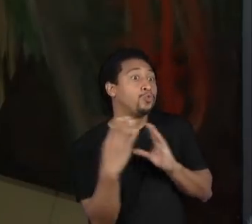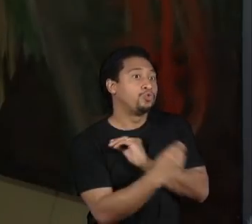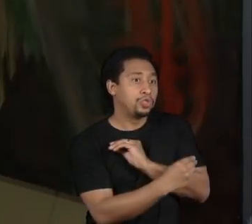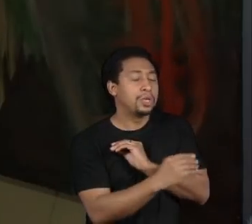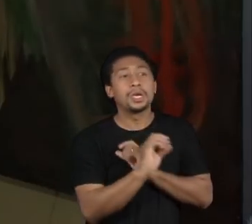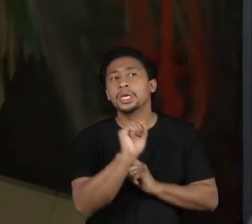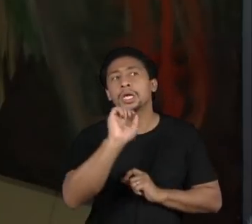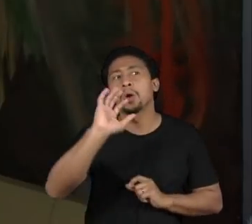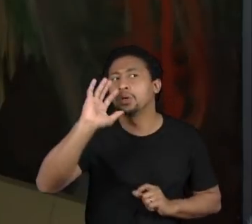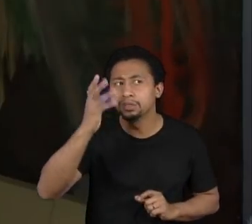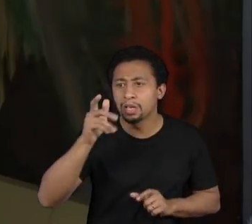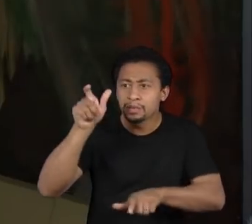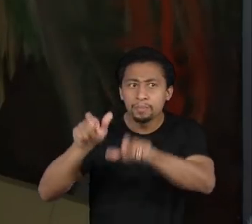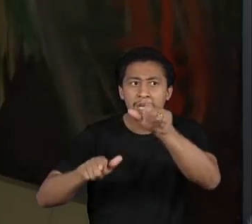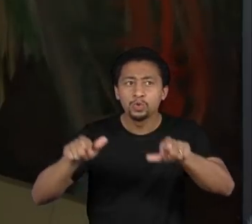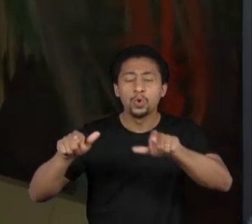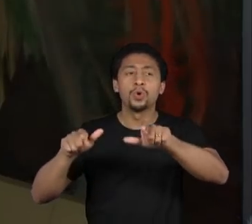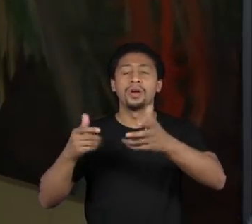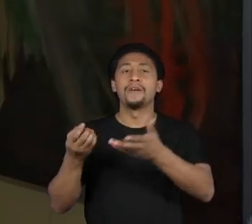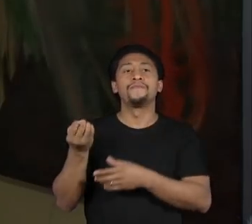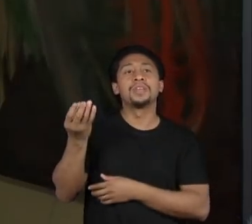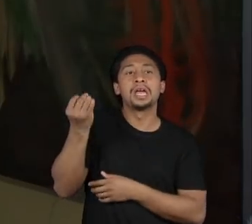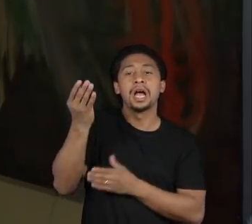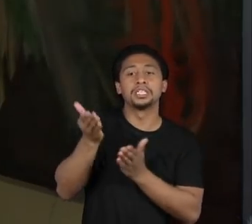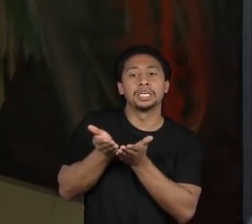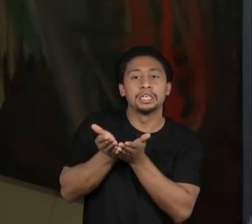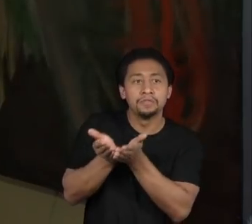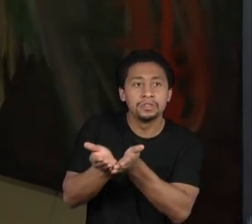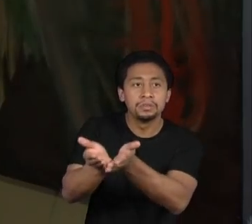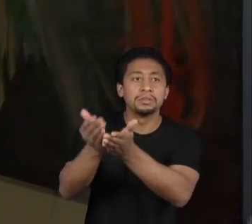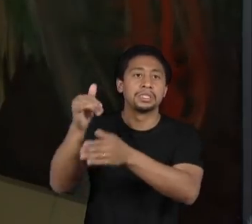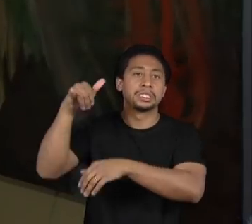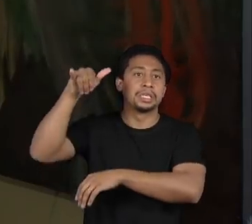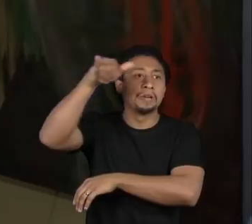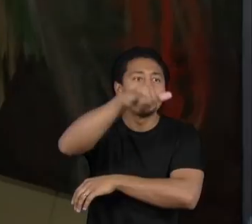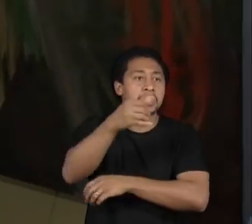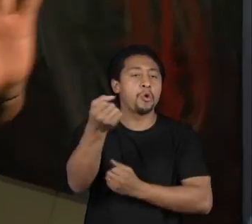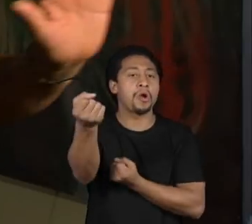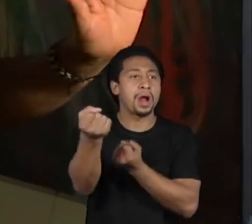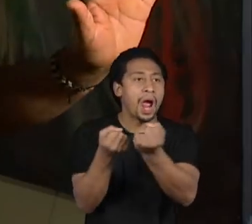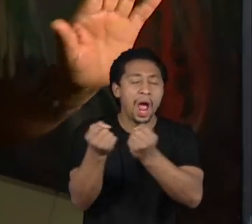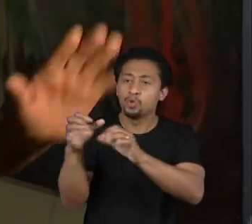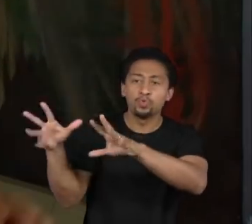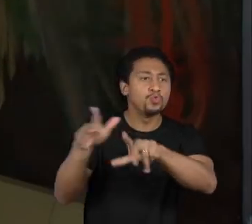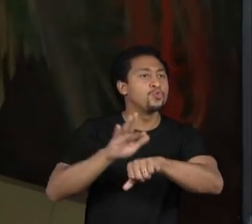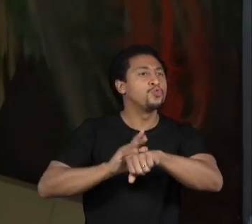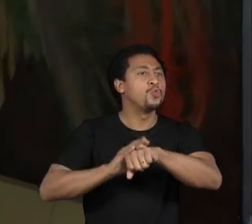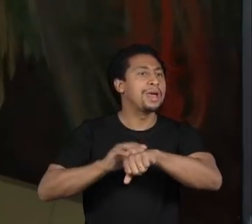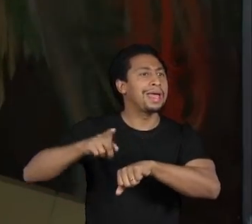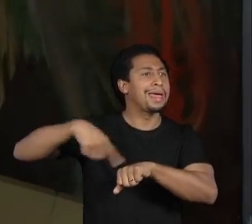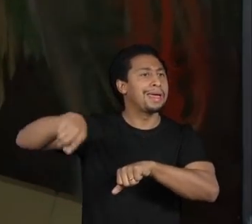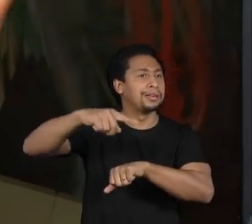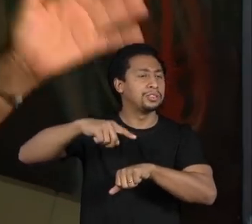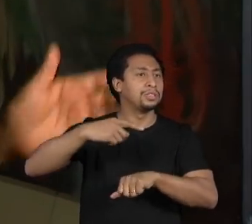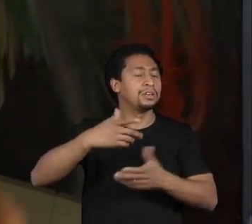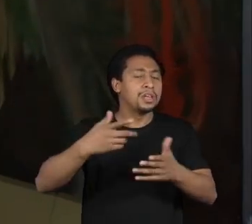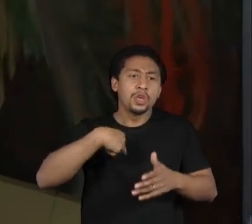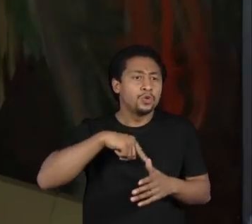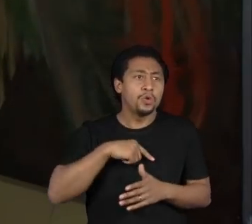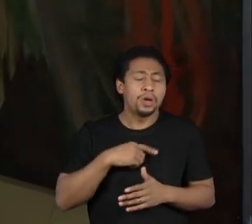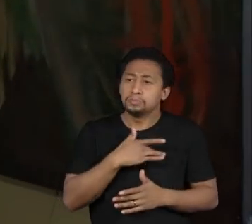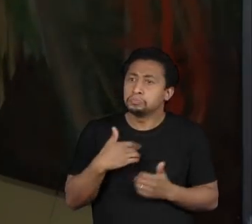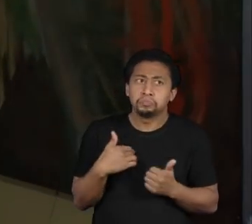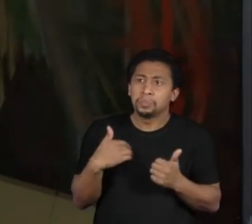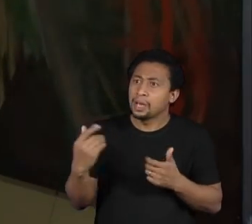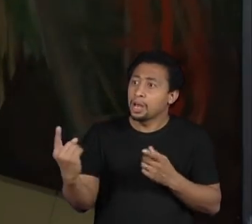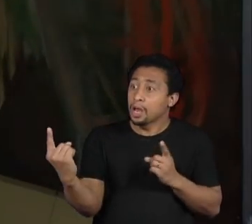navio. Assim a doença funciona. Agora, 56 mil entraram na terra Yanomami e o coronavírus foi também para